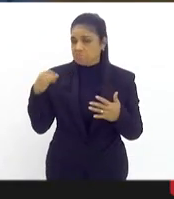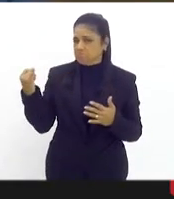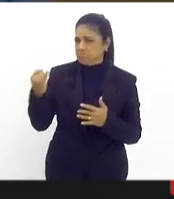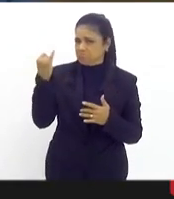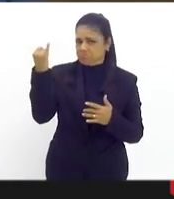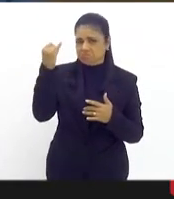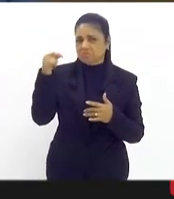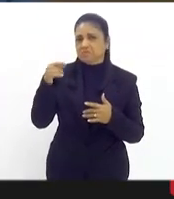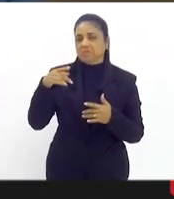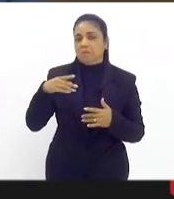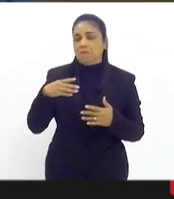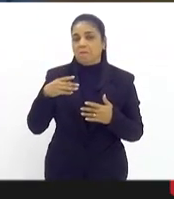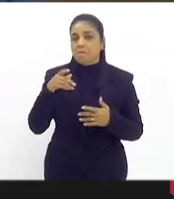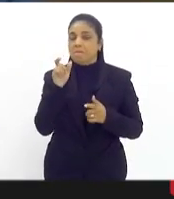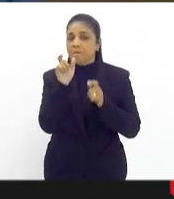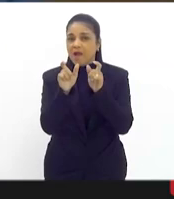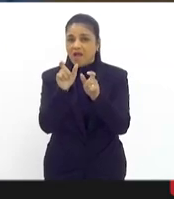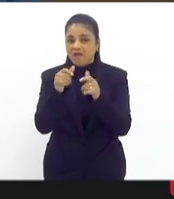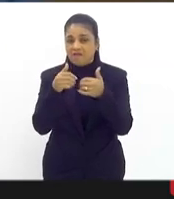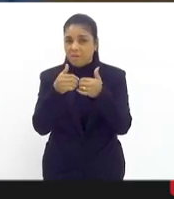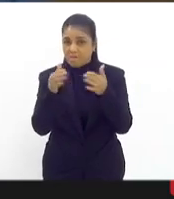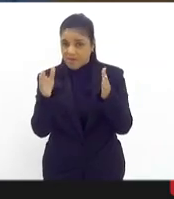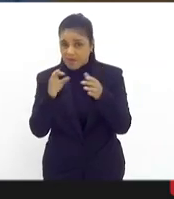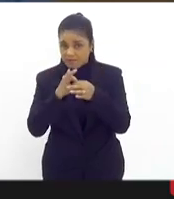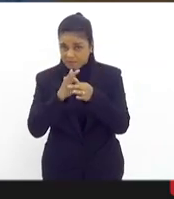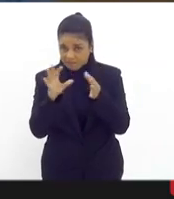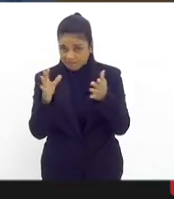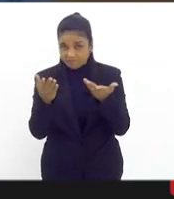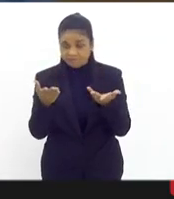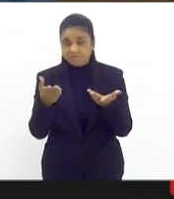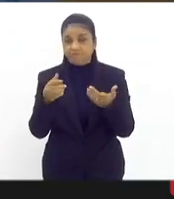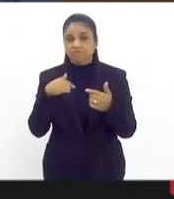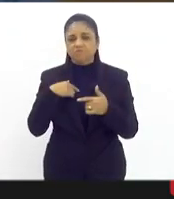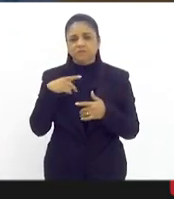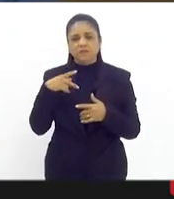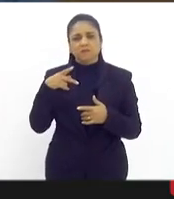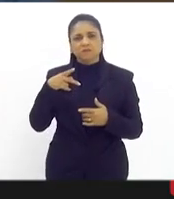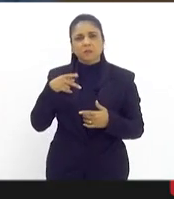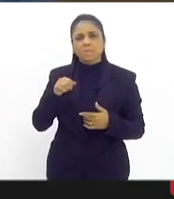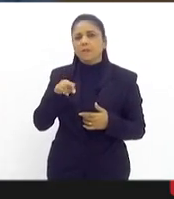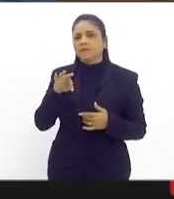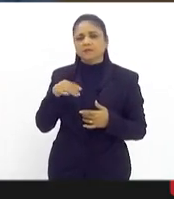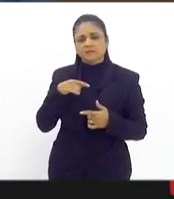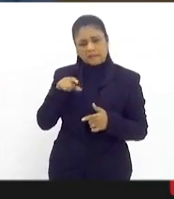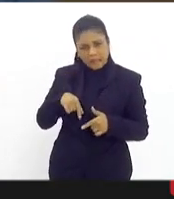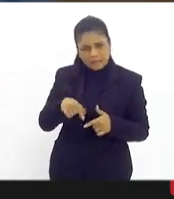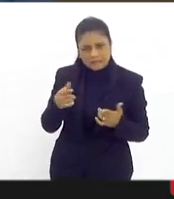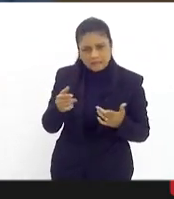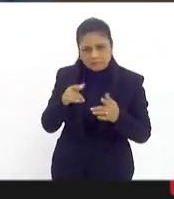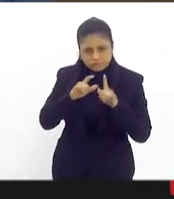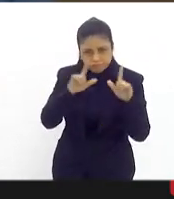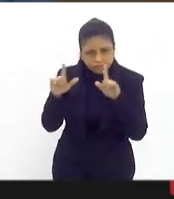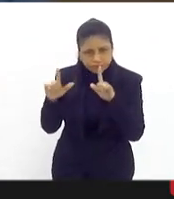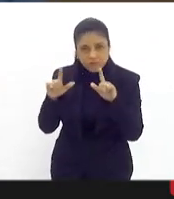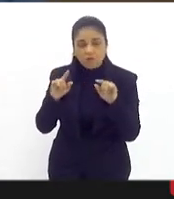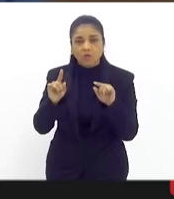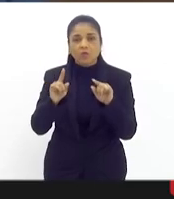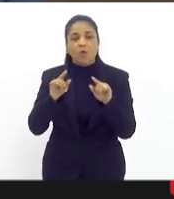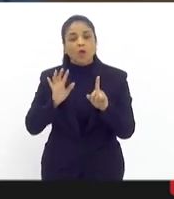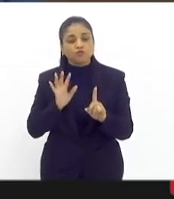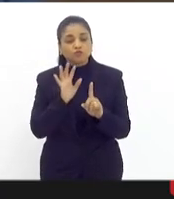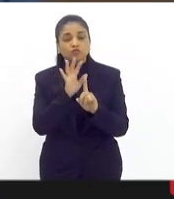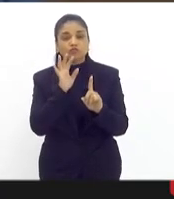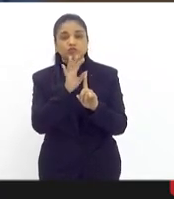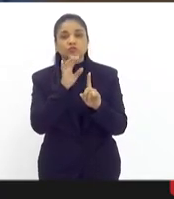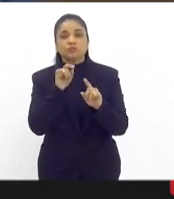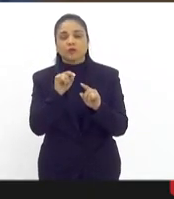momento aqui, não sei se a Patrícia ainda está aqui entre nós. Tem um comando que é dado no projeto, que é o estímulo à